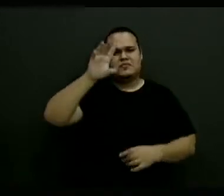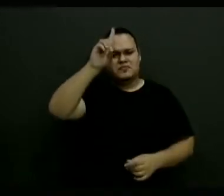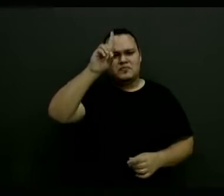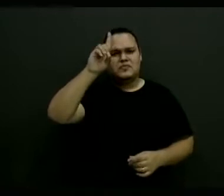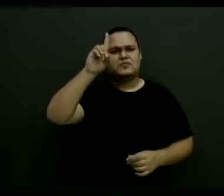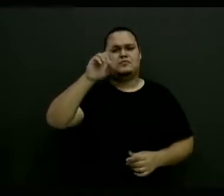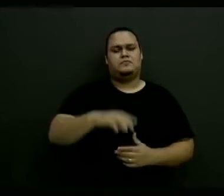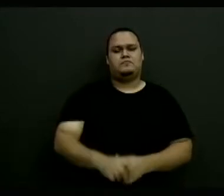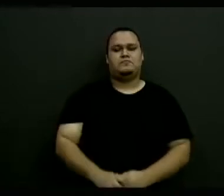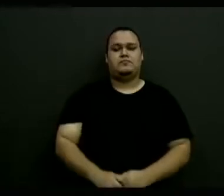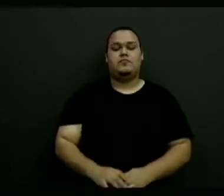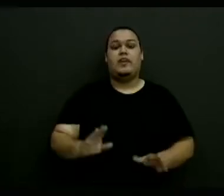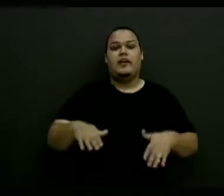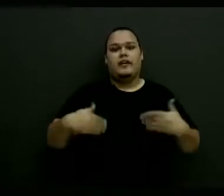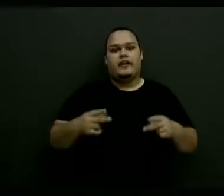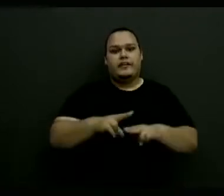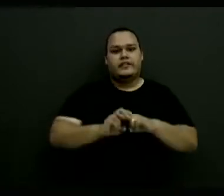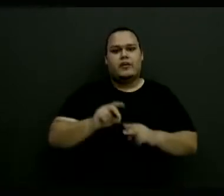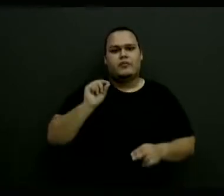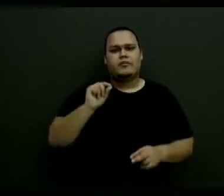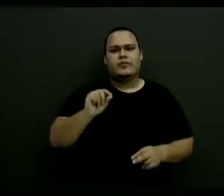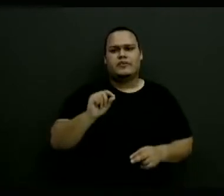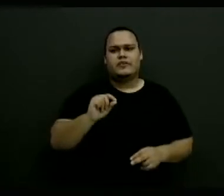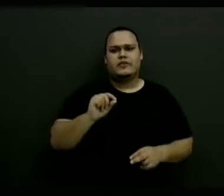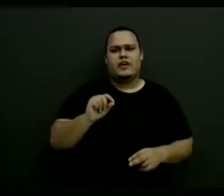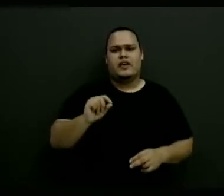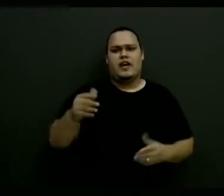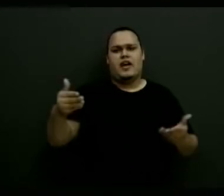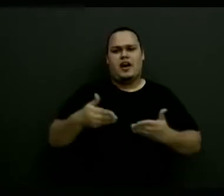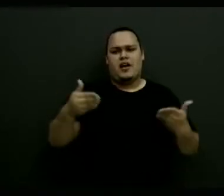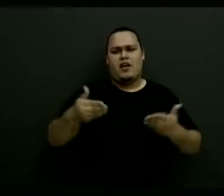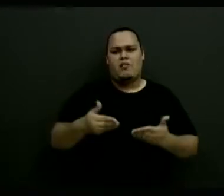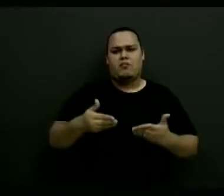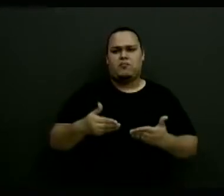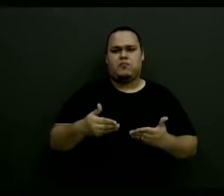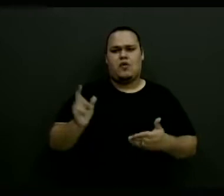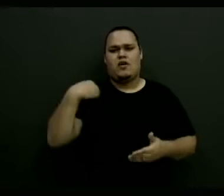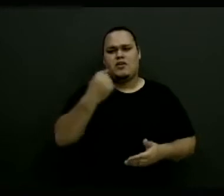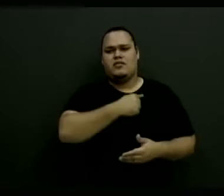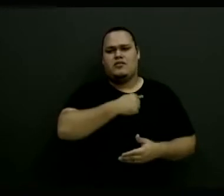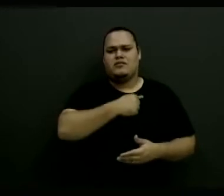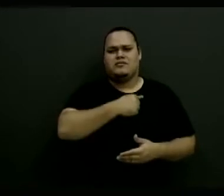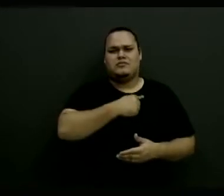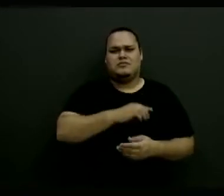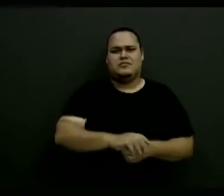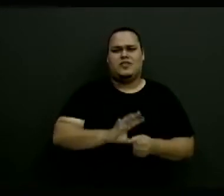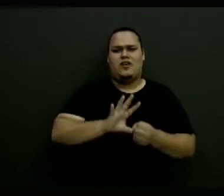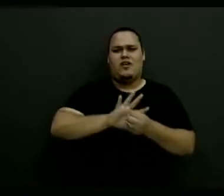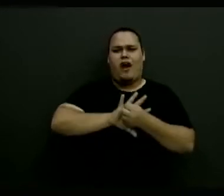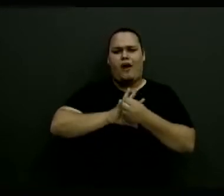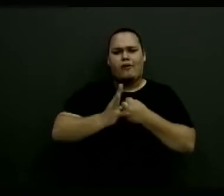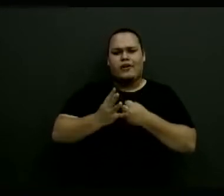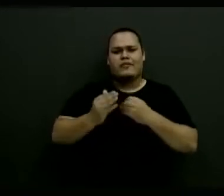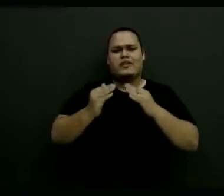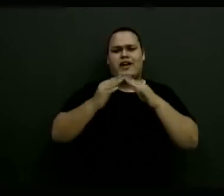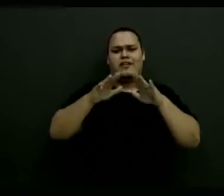O que eu percebi? Nesse tempo de pandemia, eu vi o senhor ministrando para a nossa nação